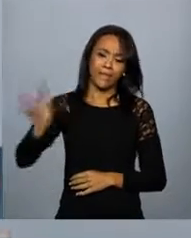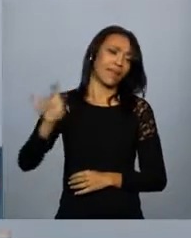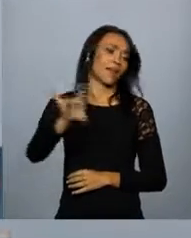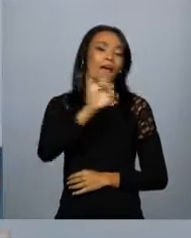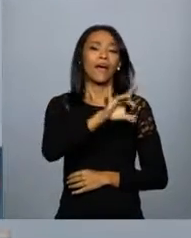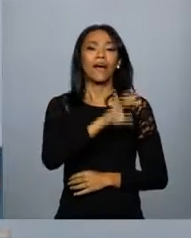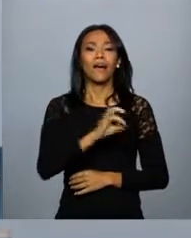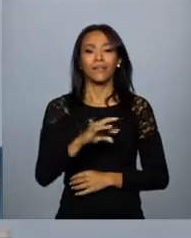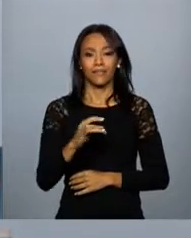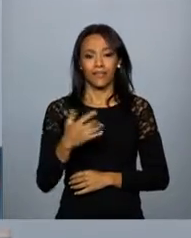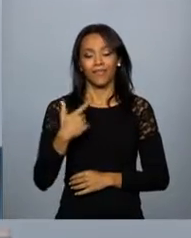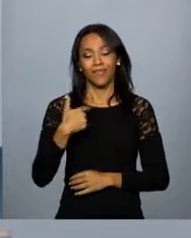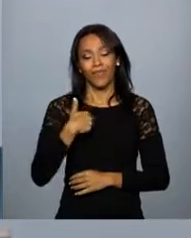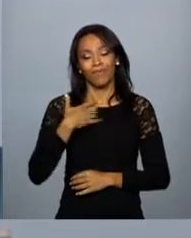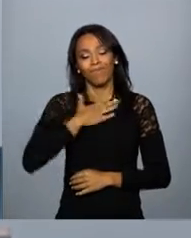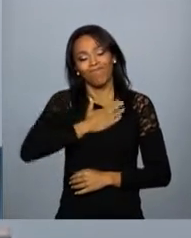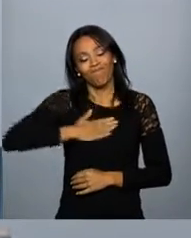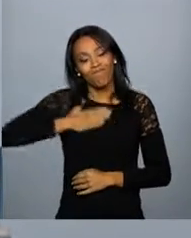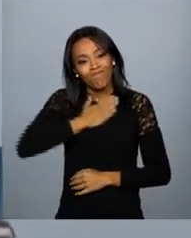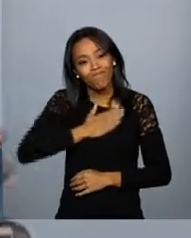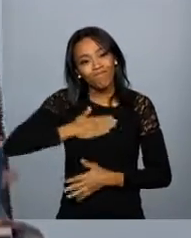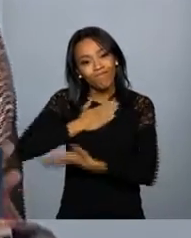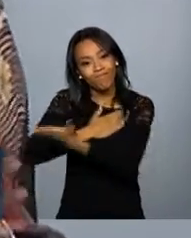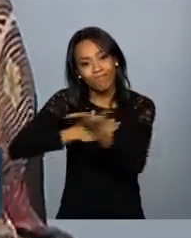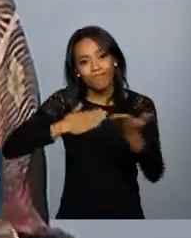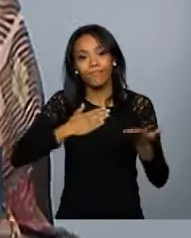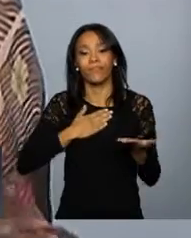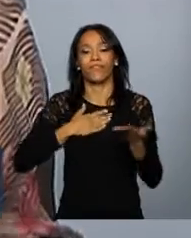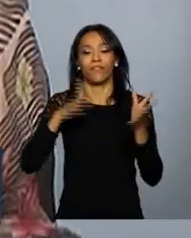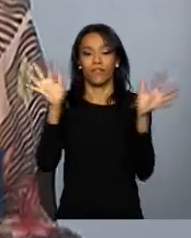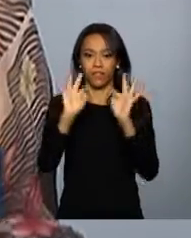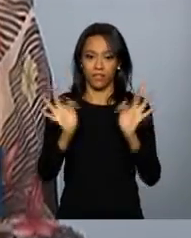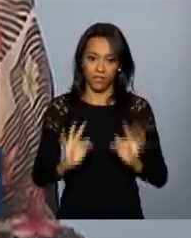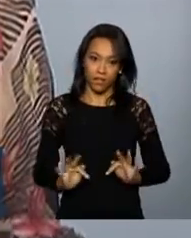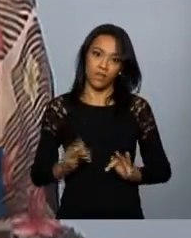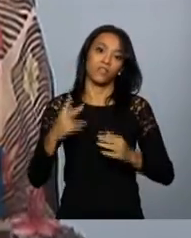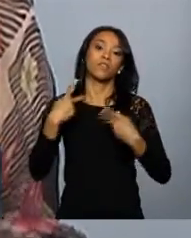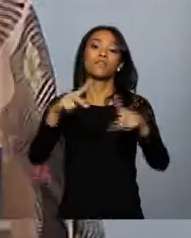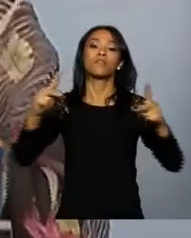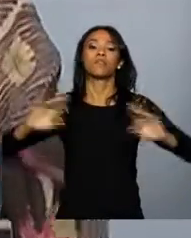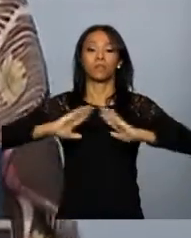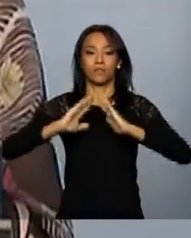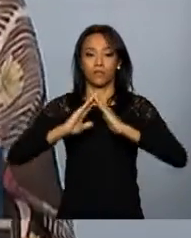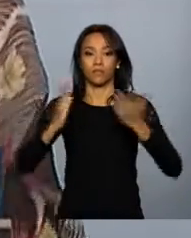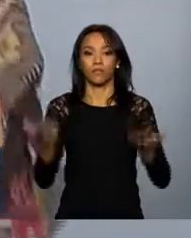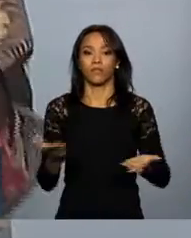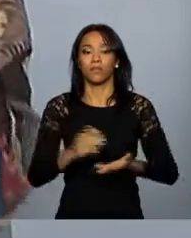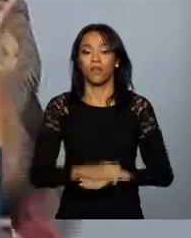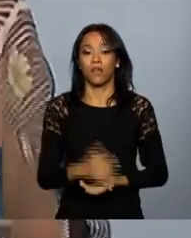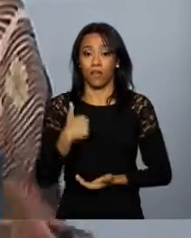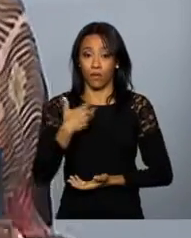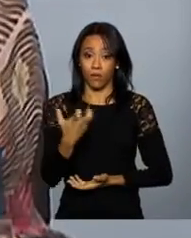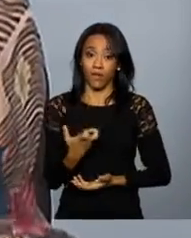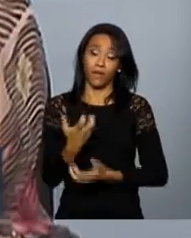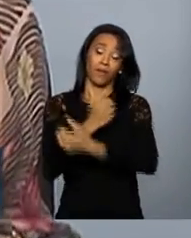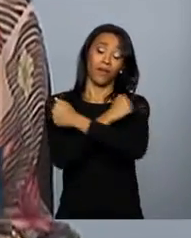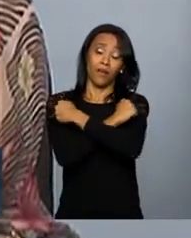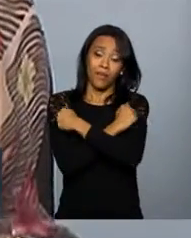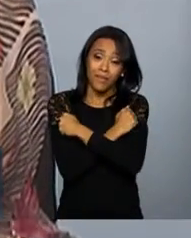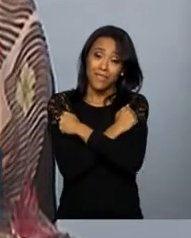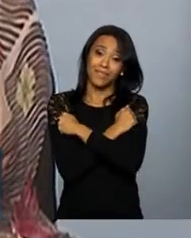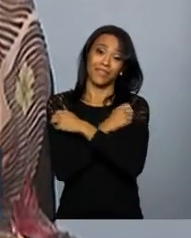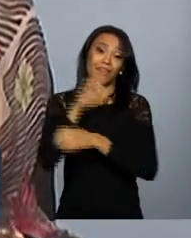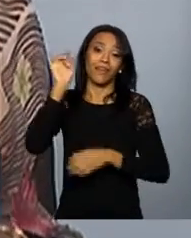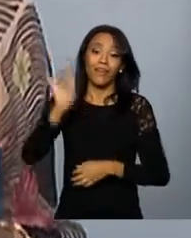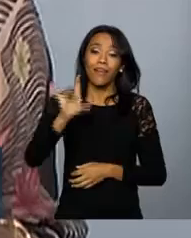eu desejo muitas felicidades nos seus lares. Eu queria abraçar cada um e